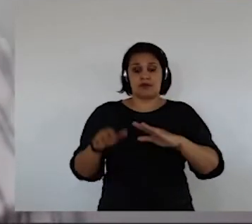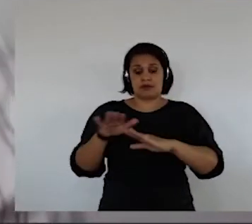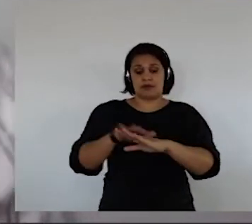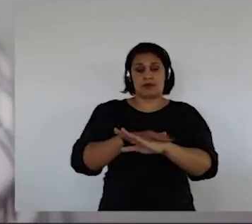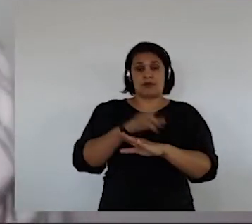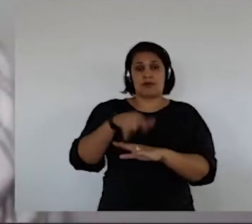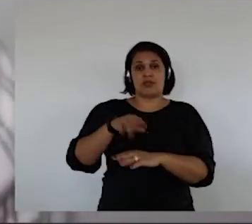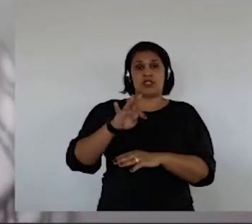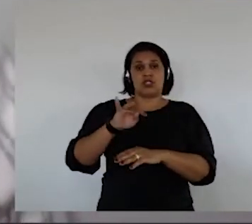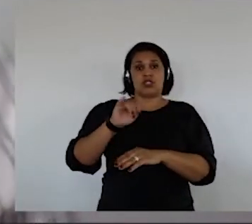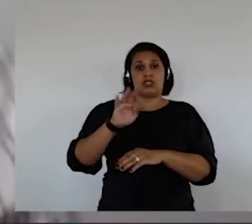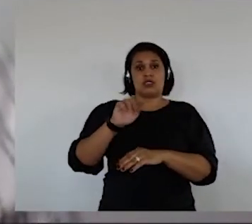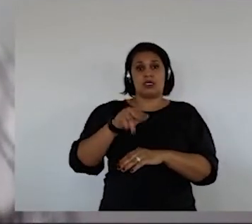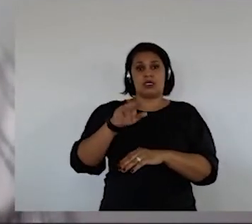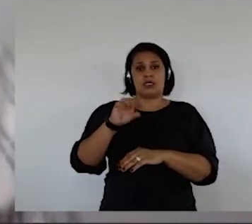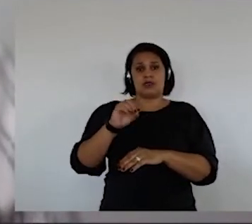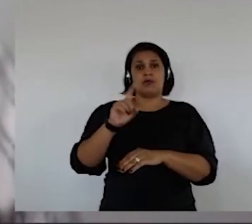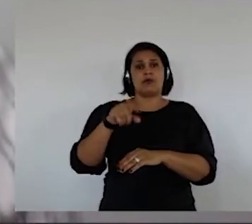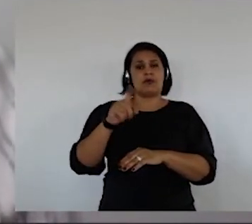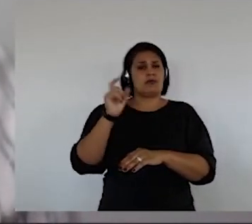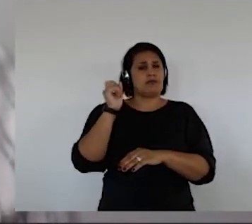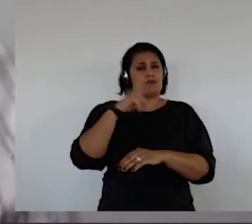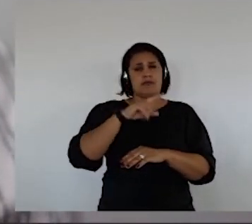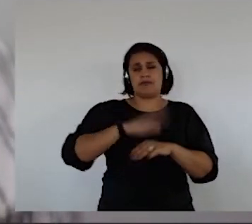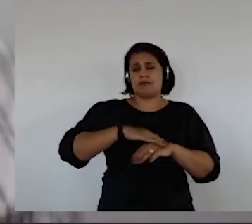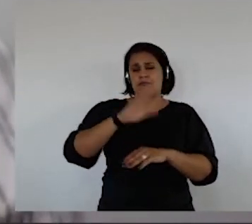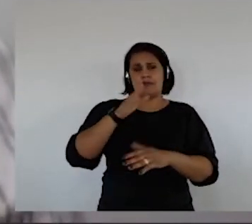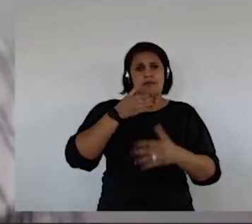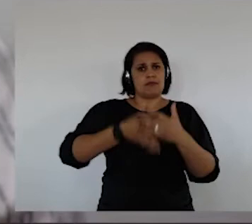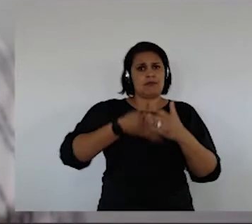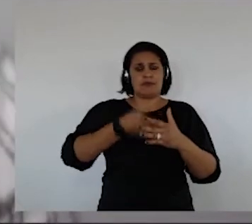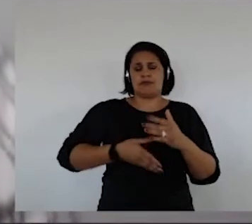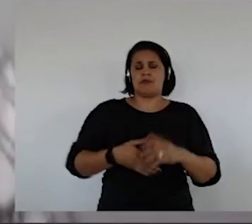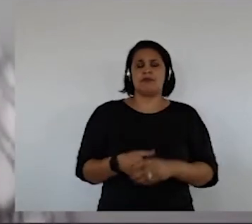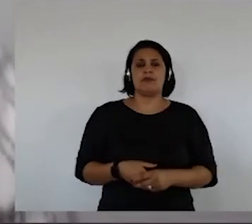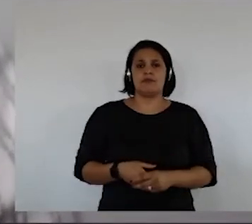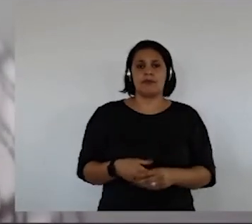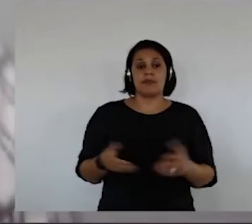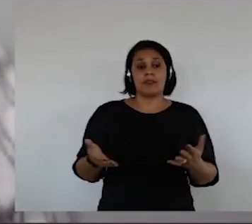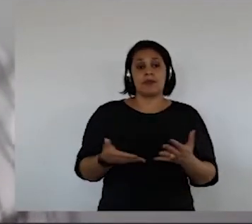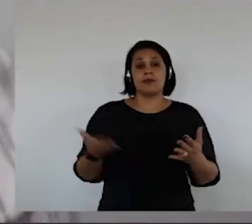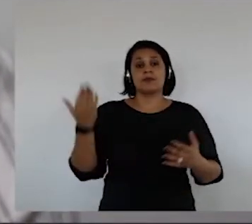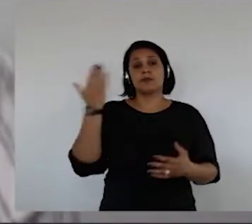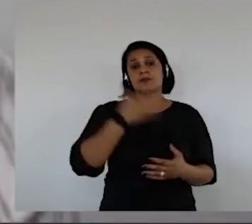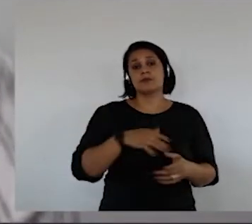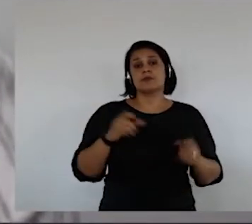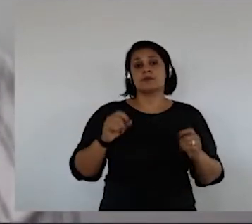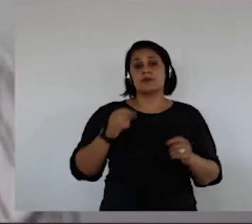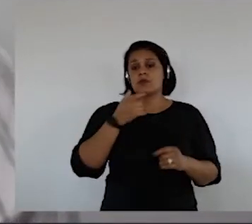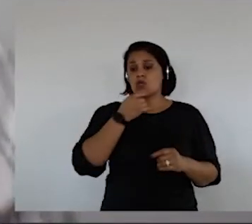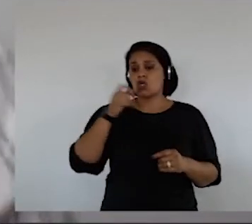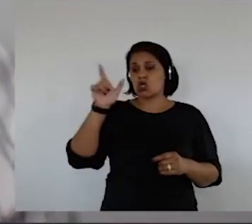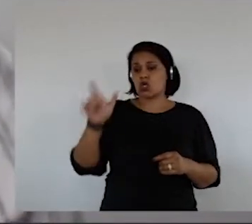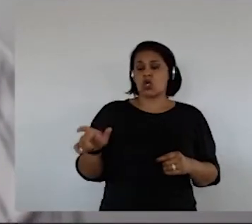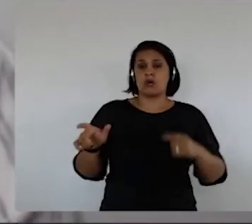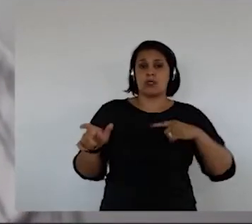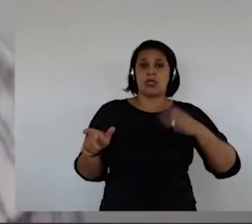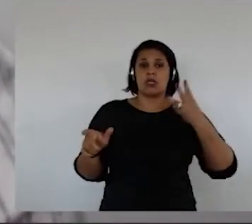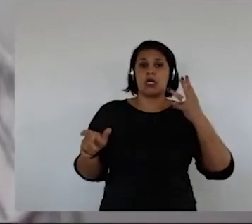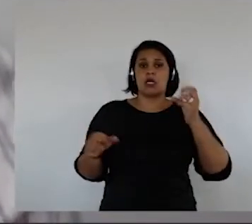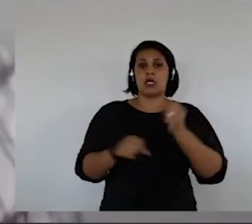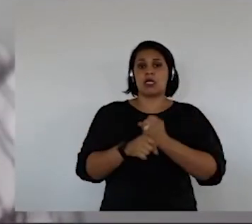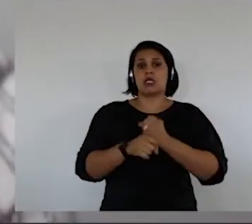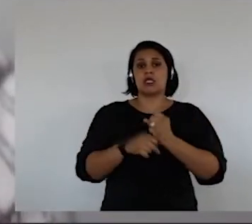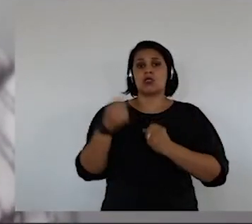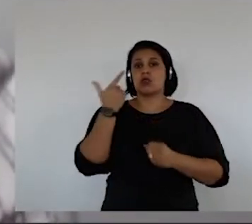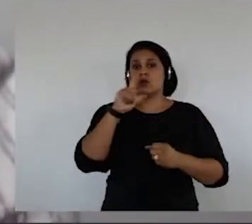titânio. Essas barreiras são muito mais intensificadas. Prova disso é que, se hoje um homem leva, em média, 3 anos para conseguir